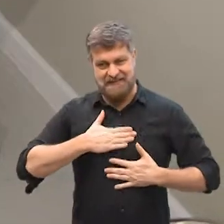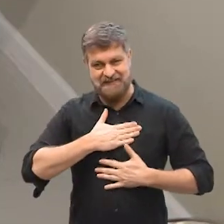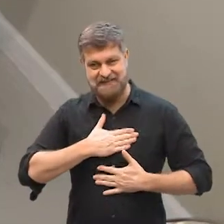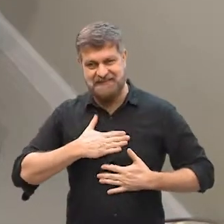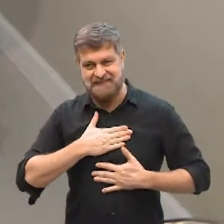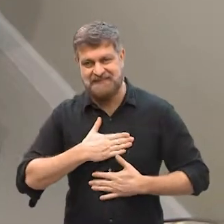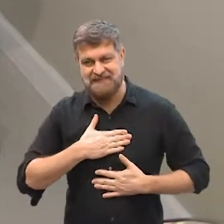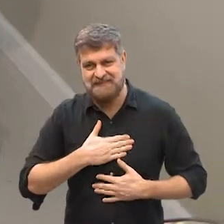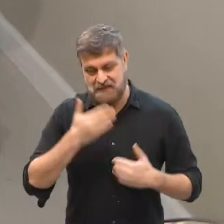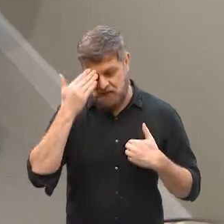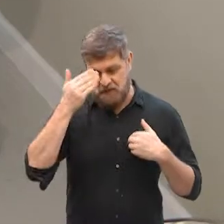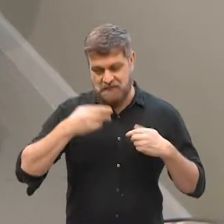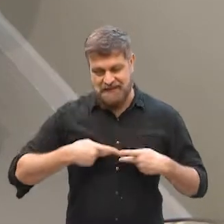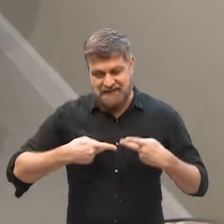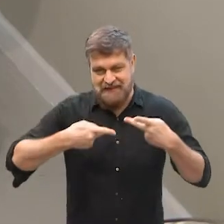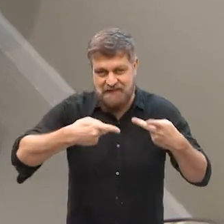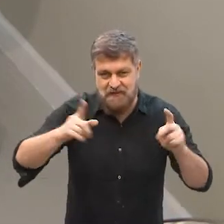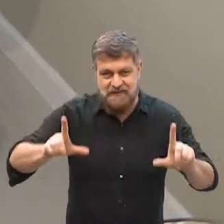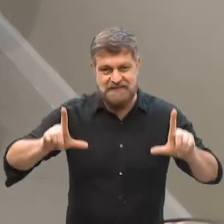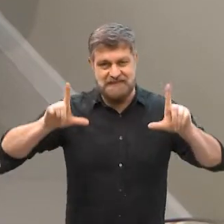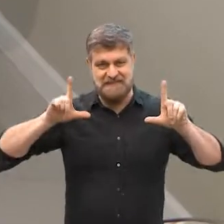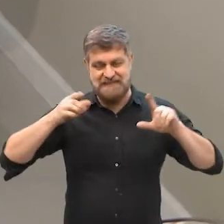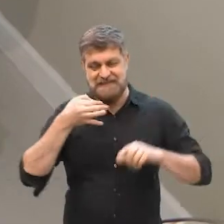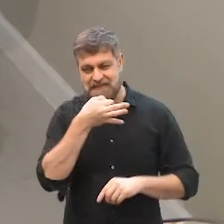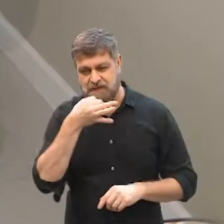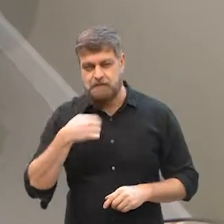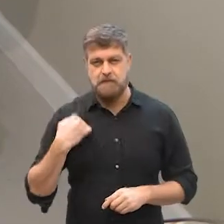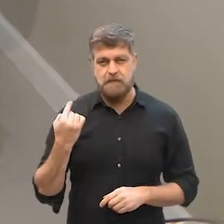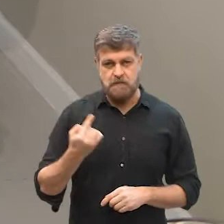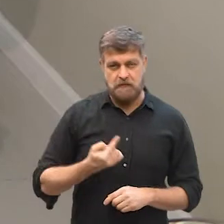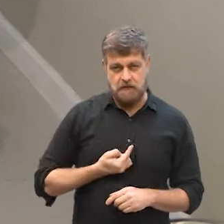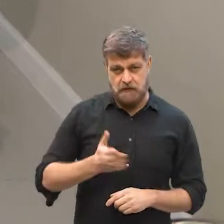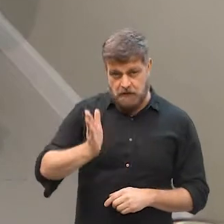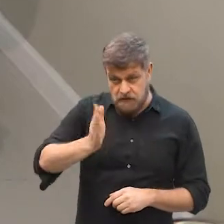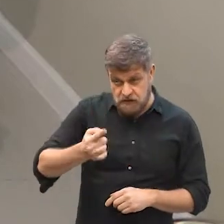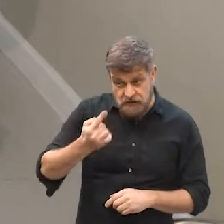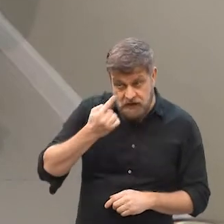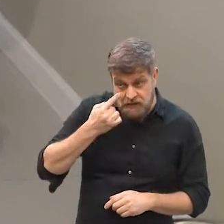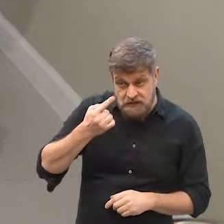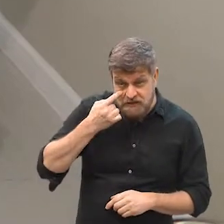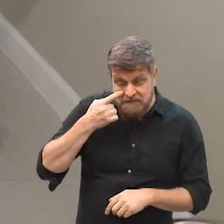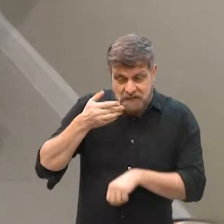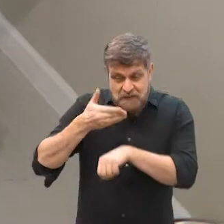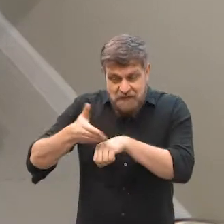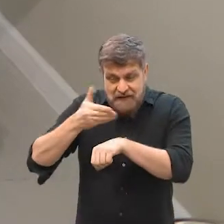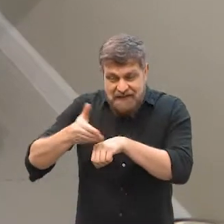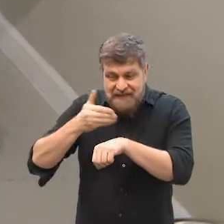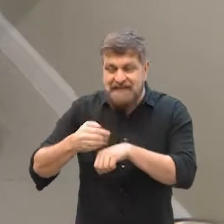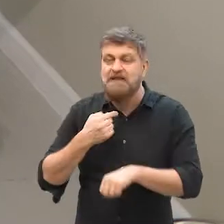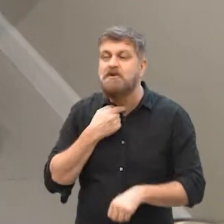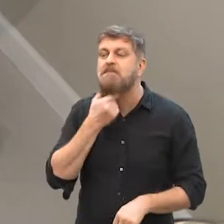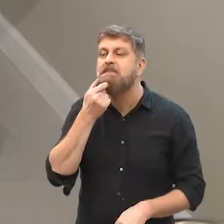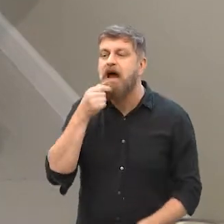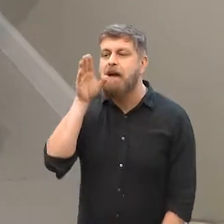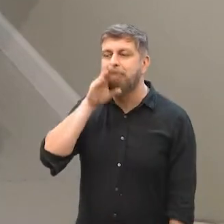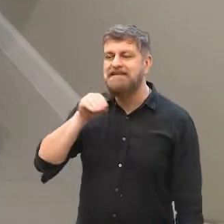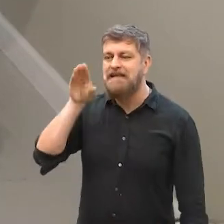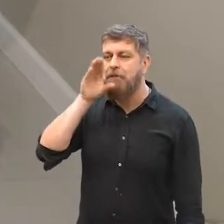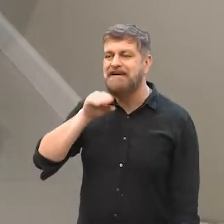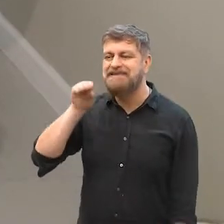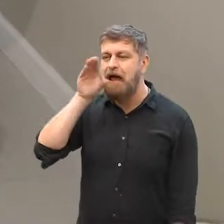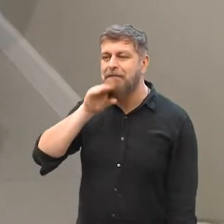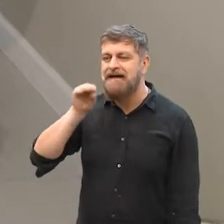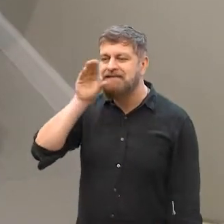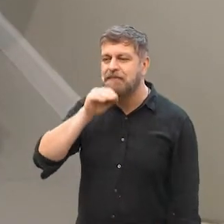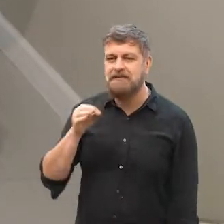Prazer. Muito obrigada pelo convite. Bom, a gente já viu os exercícios, né, vocais, o aquecimento.